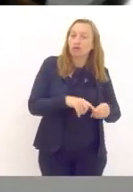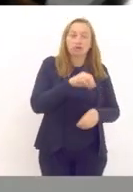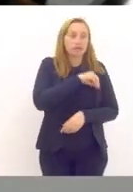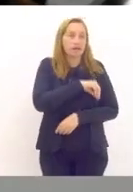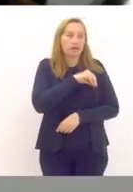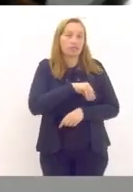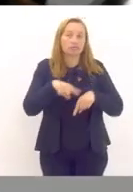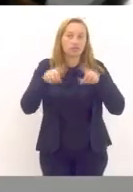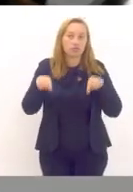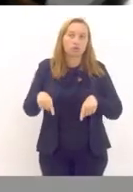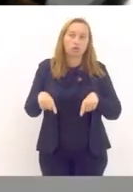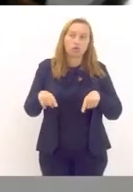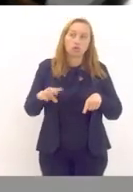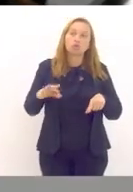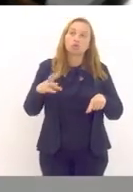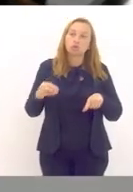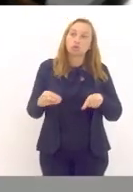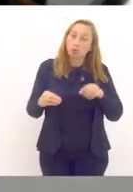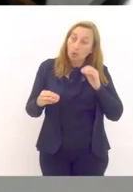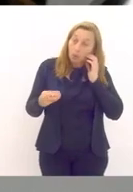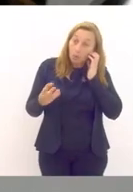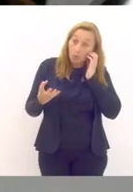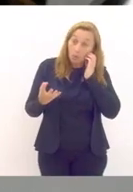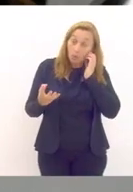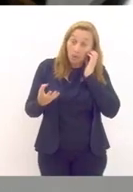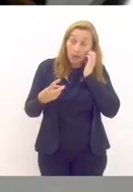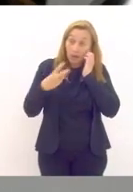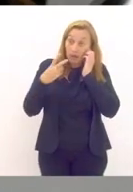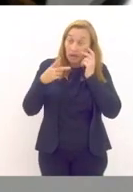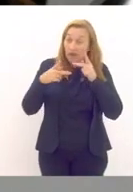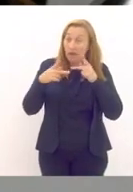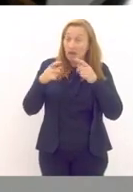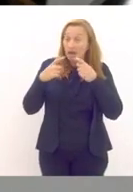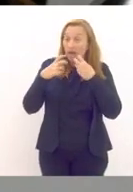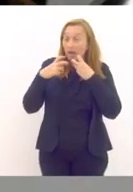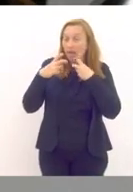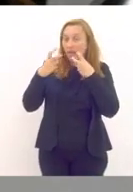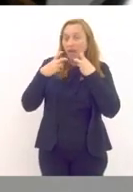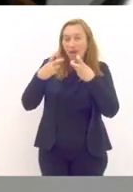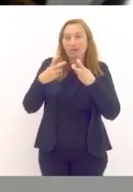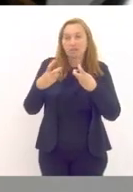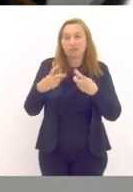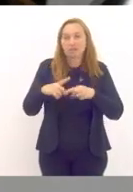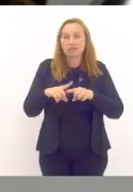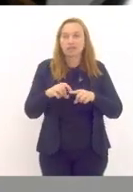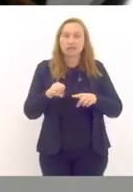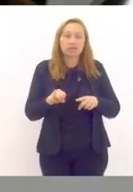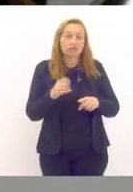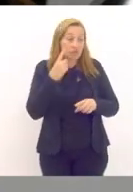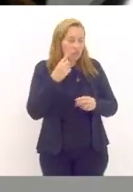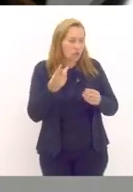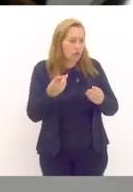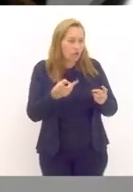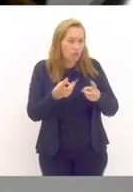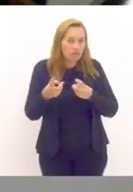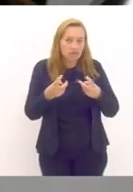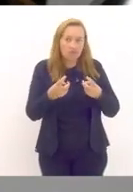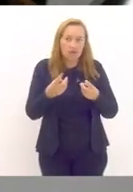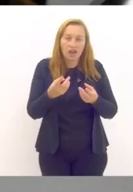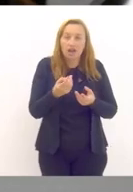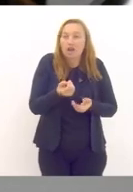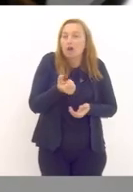servidor, todo mundo bota a boca no mundo. E, se você for medir, é muito inferior a essas perdas que nós estamos tendo